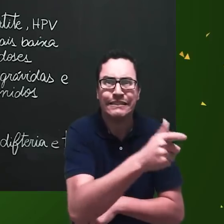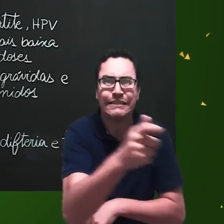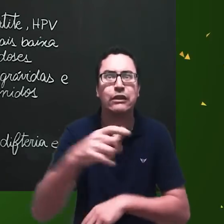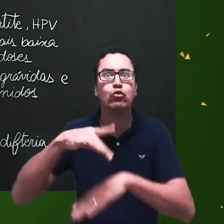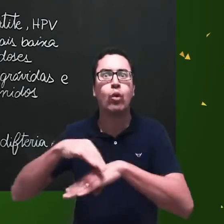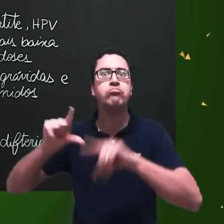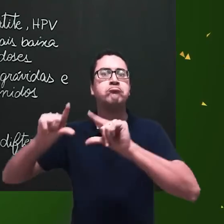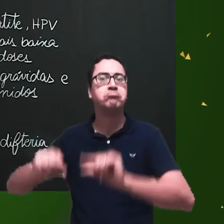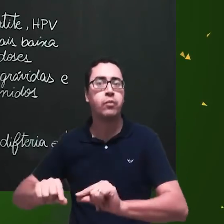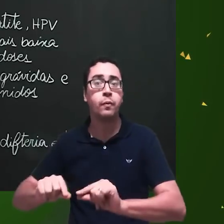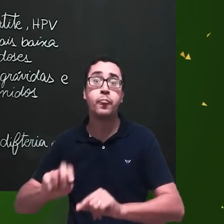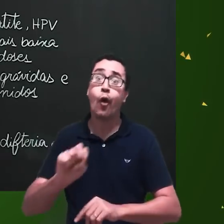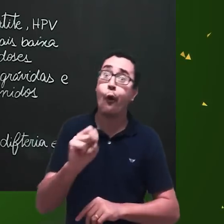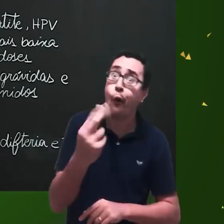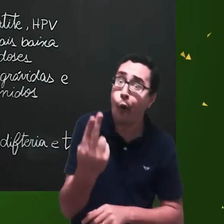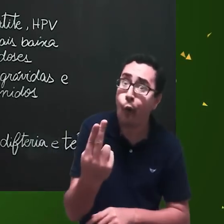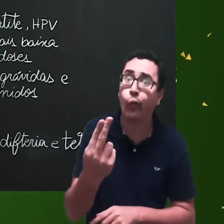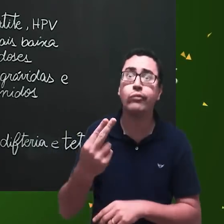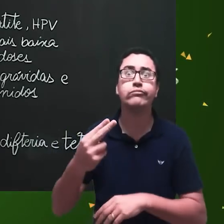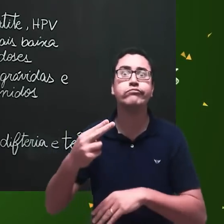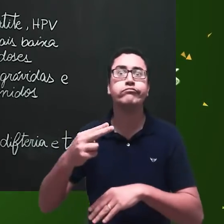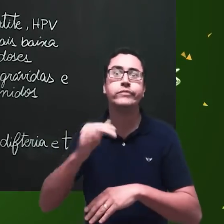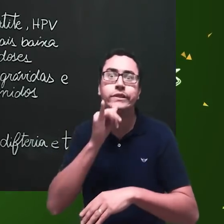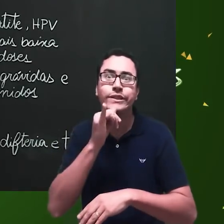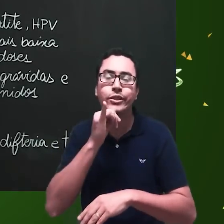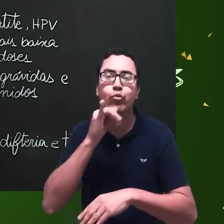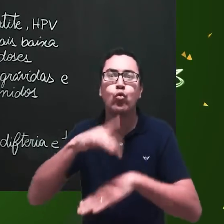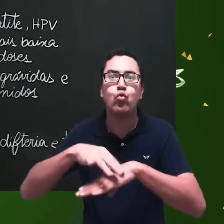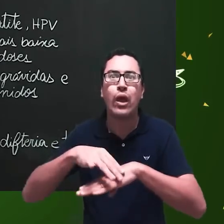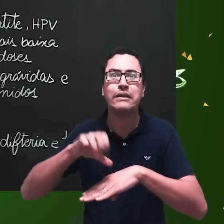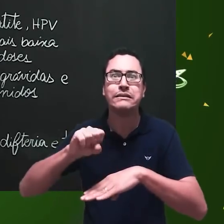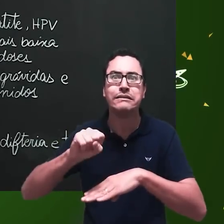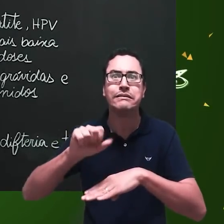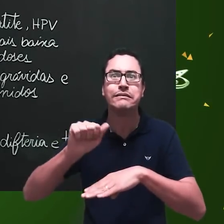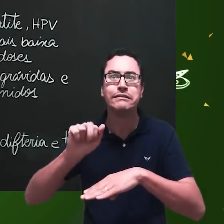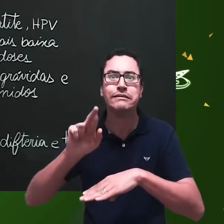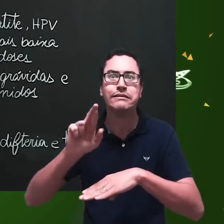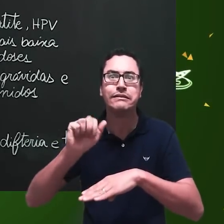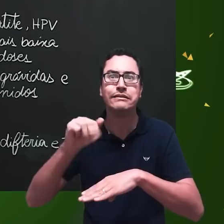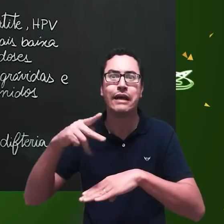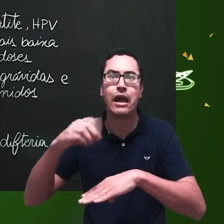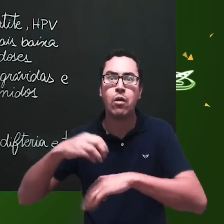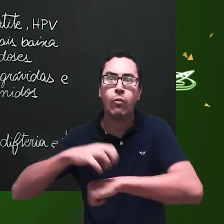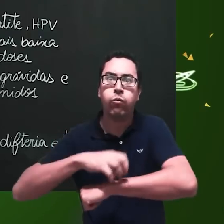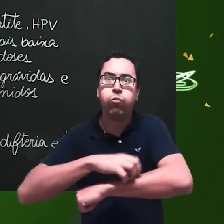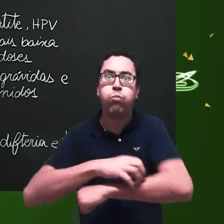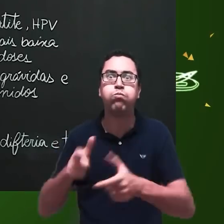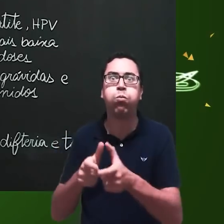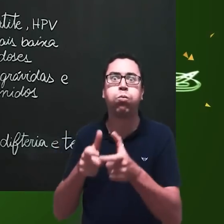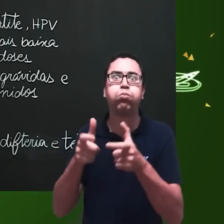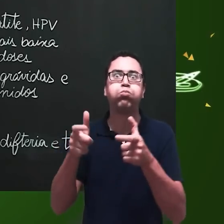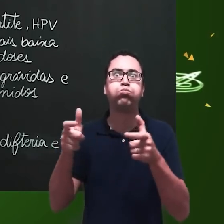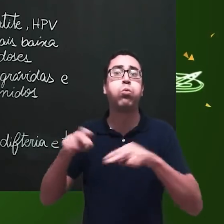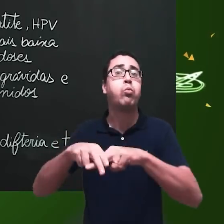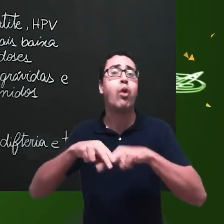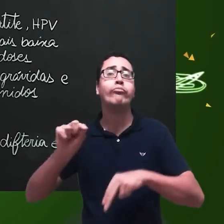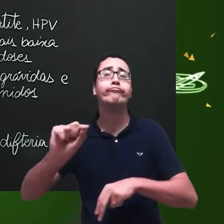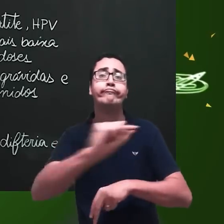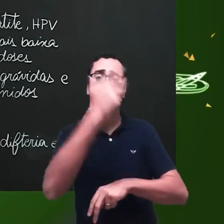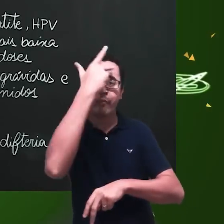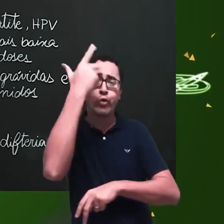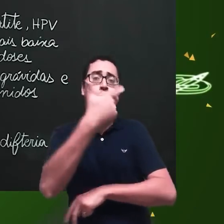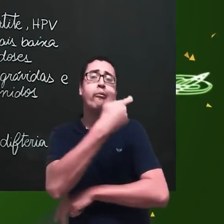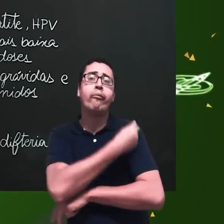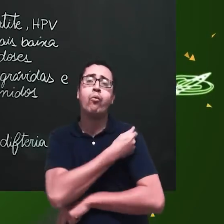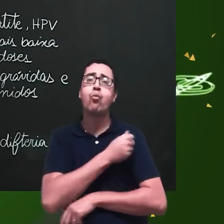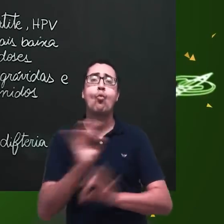voltaram justamente pela redução da vacinação de uma série de pessoas. Então, não fica assim, ah, poxa, fiquei meio assim depois da vacina e